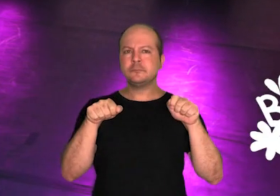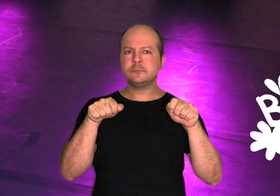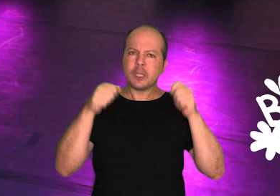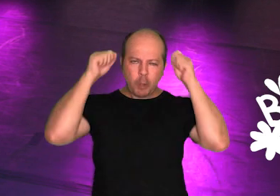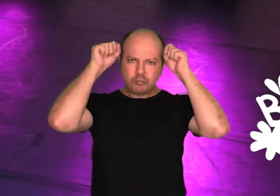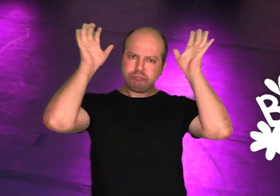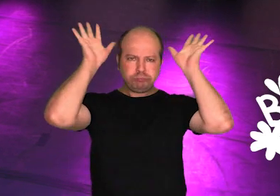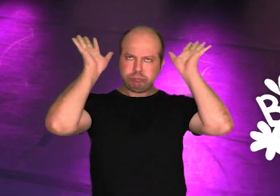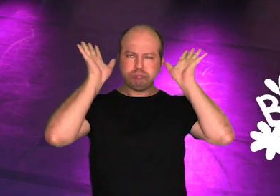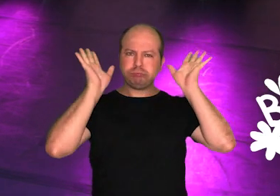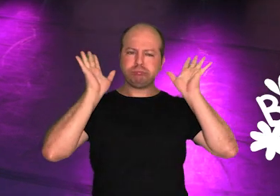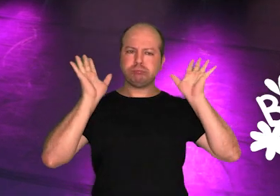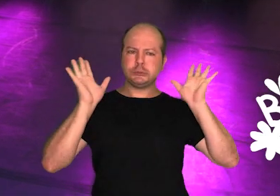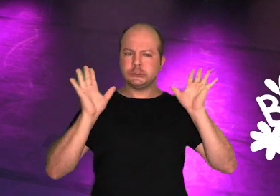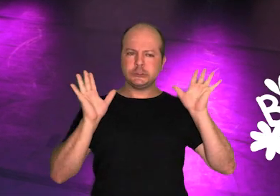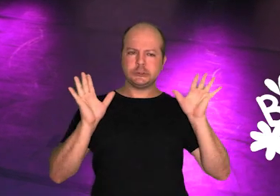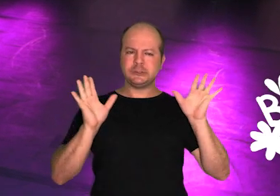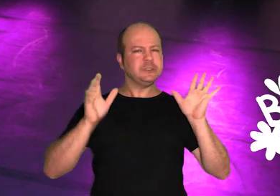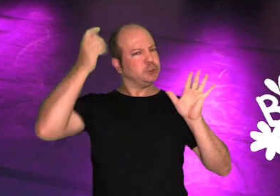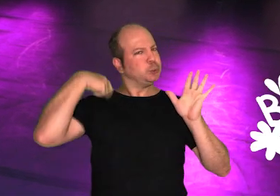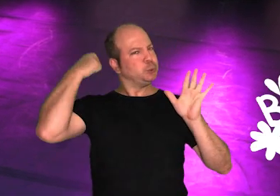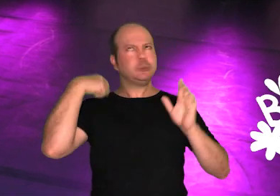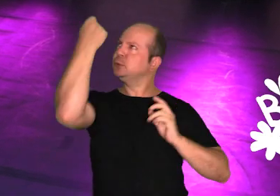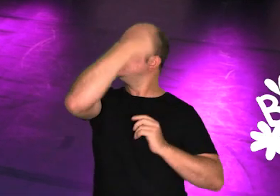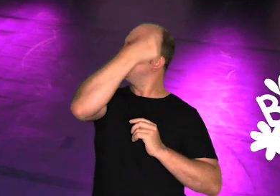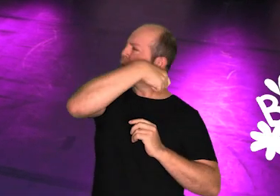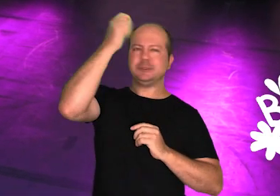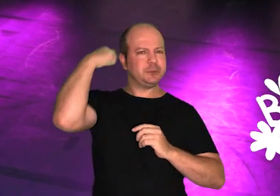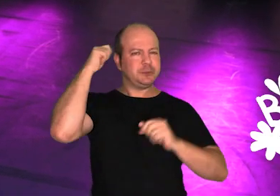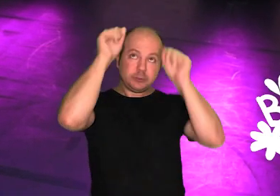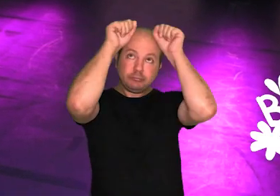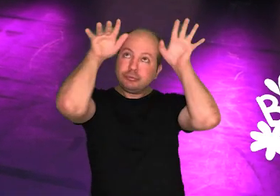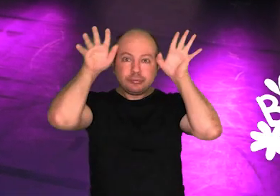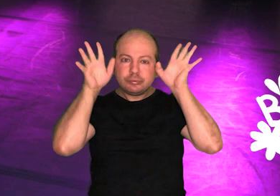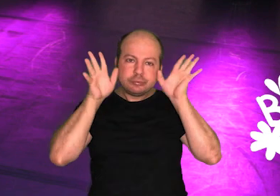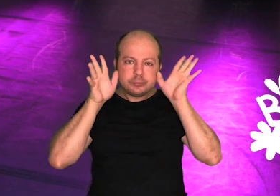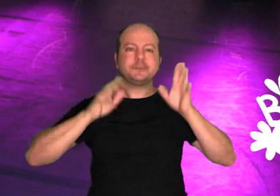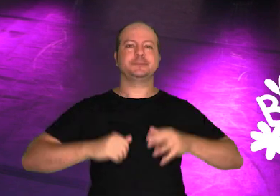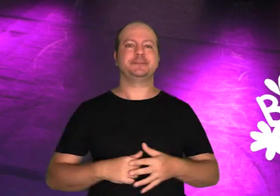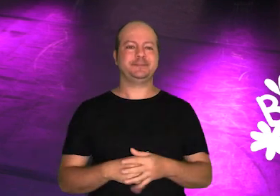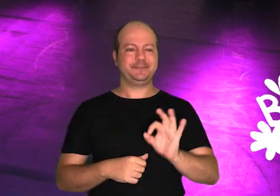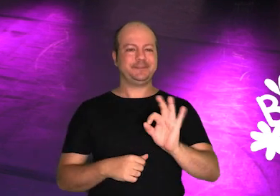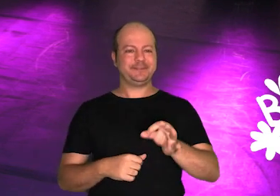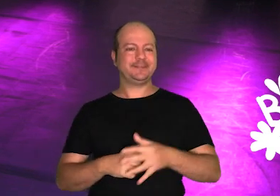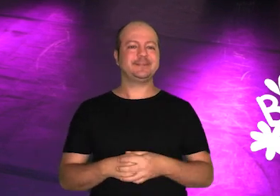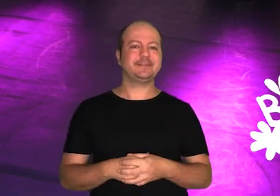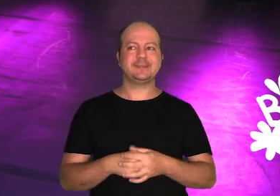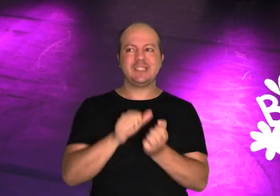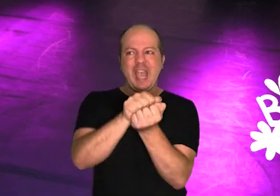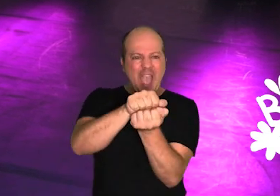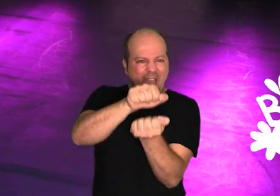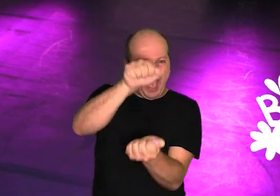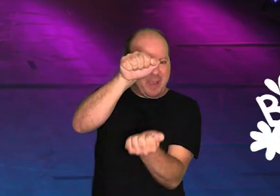Cabelão. Pega a escova, escova o cabelo do leão. Ó, a juba. Isso. Abre a boca do